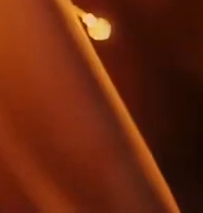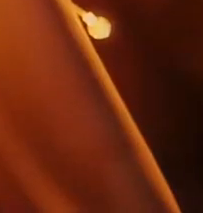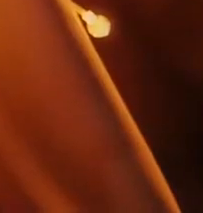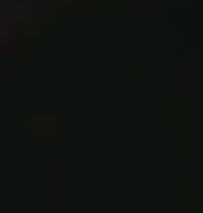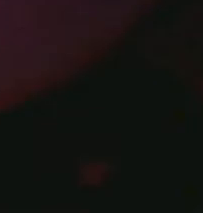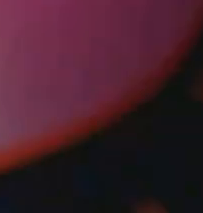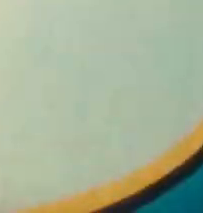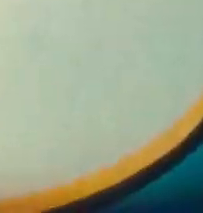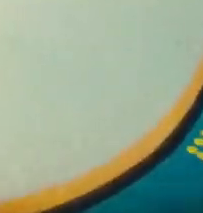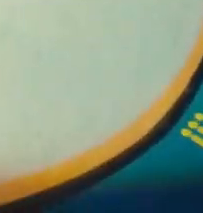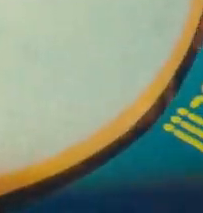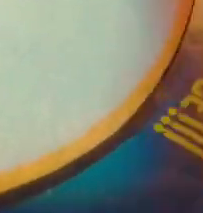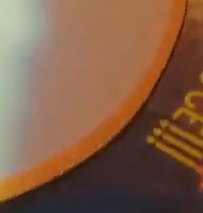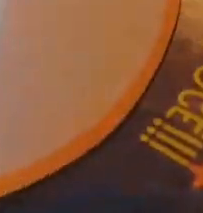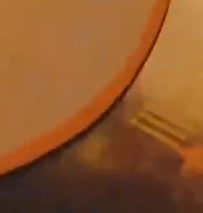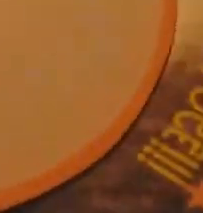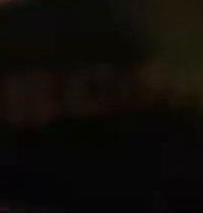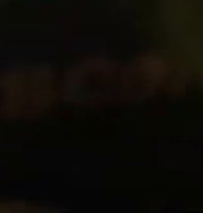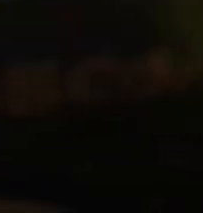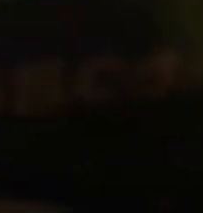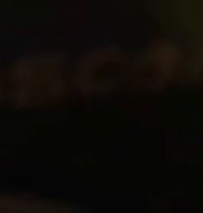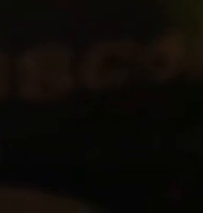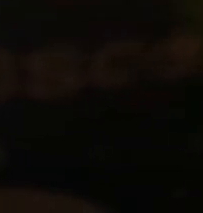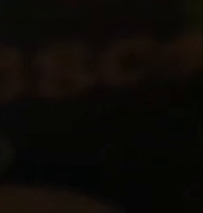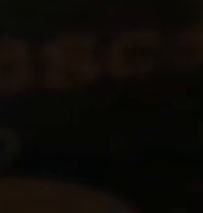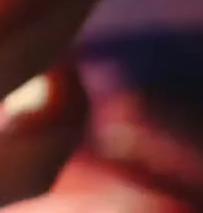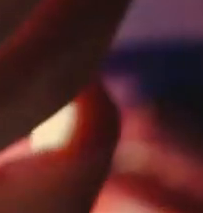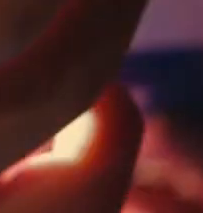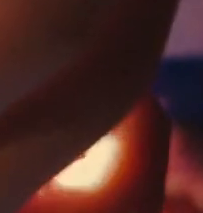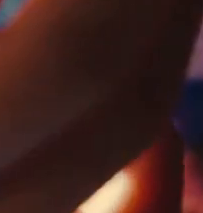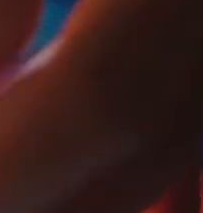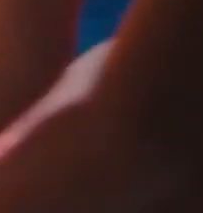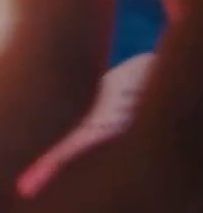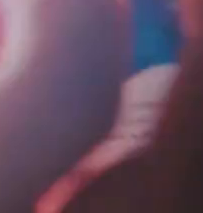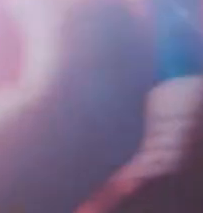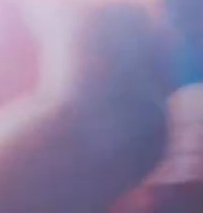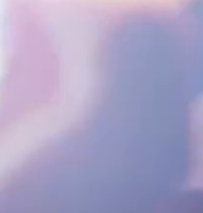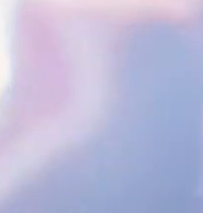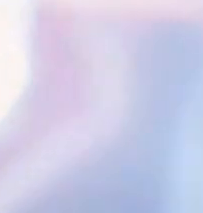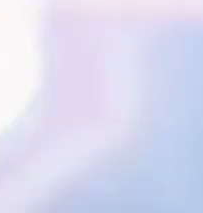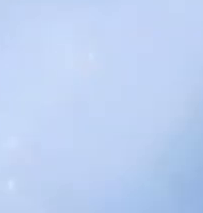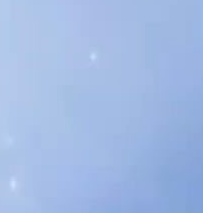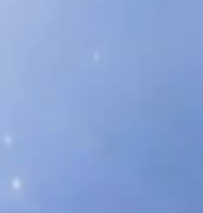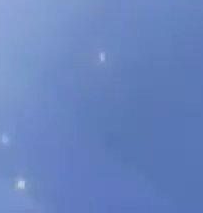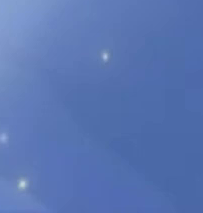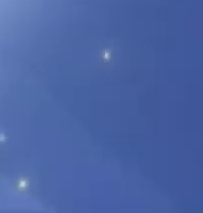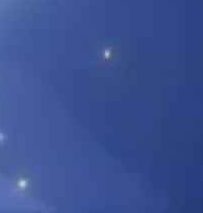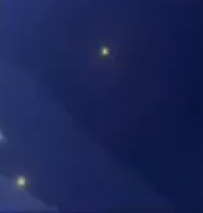movido pela criatividade um astronauta viajava por um universo de histórias